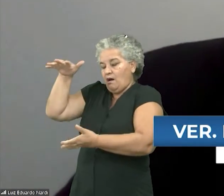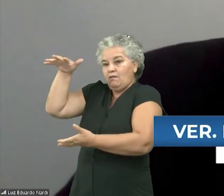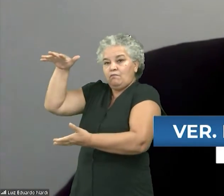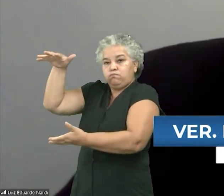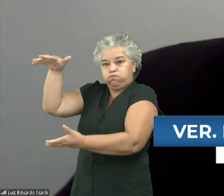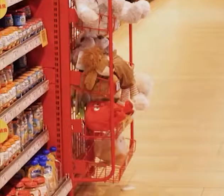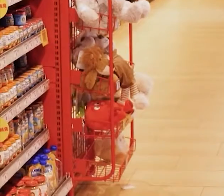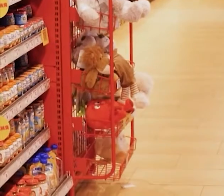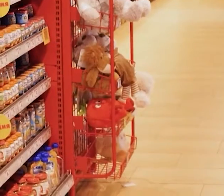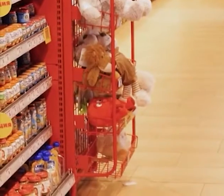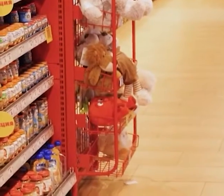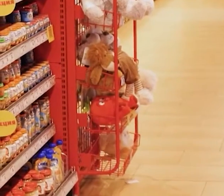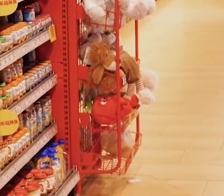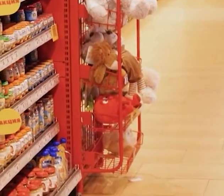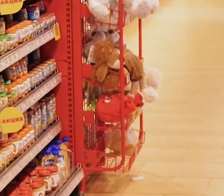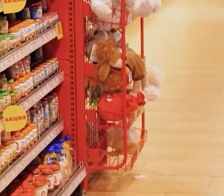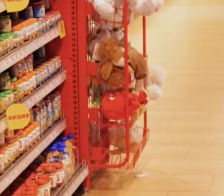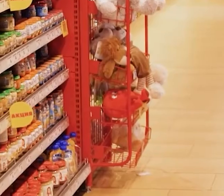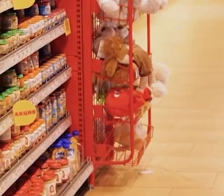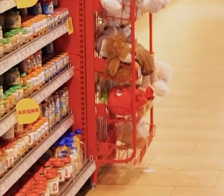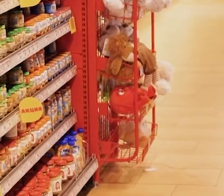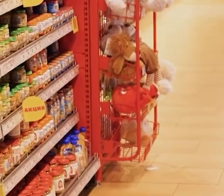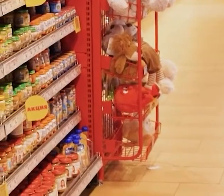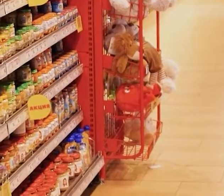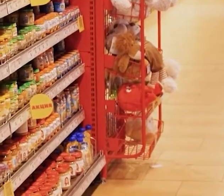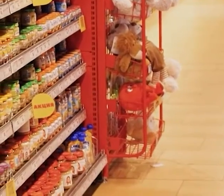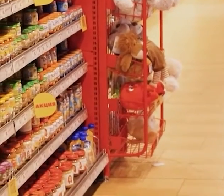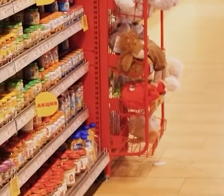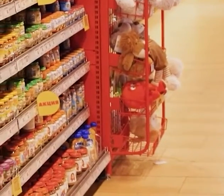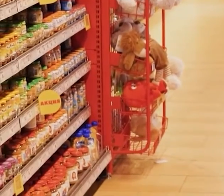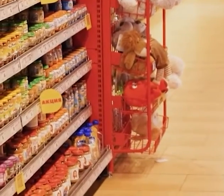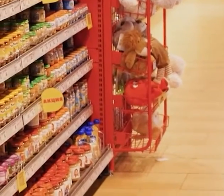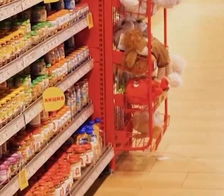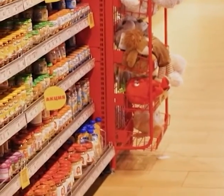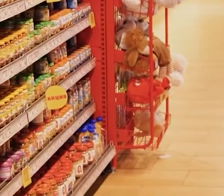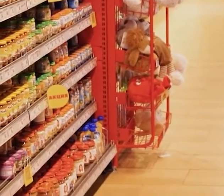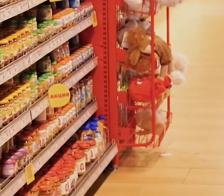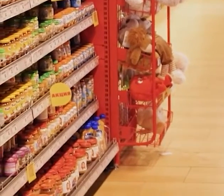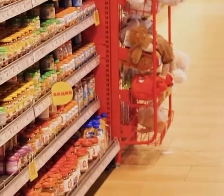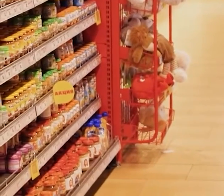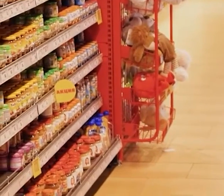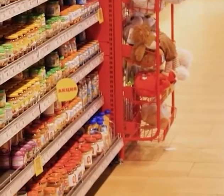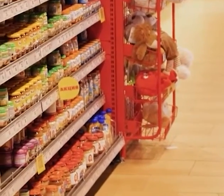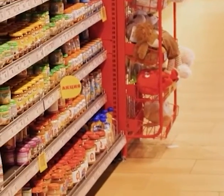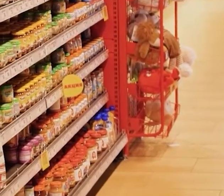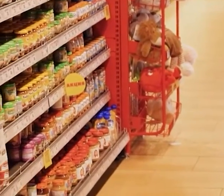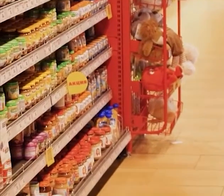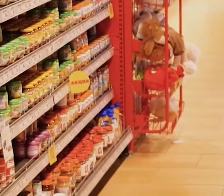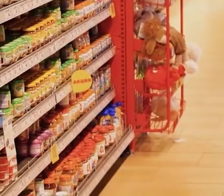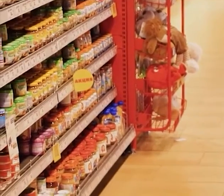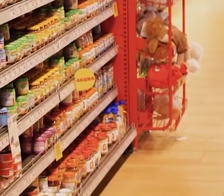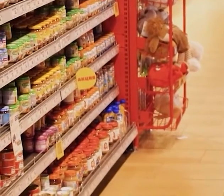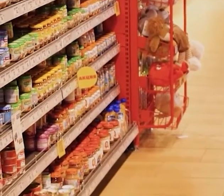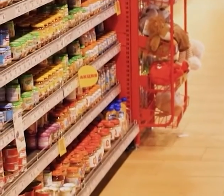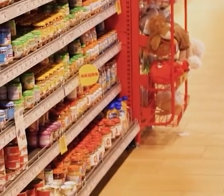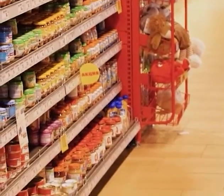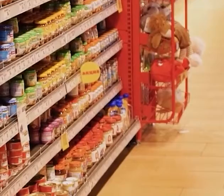vale alimentação. As famílias teriam mais autonomia